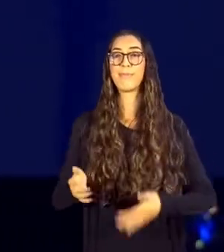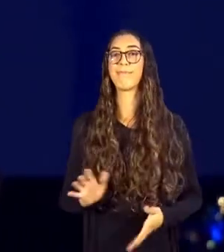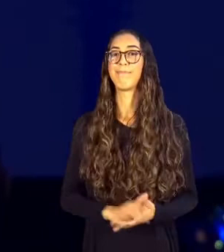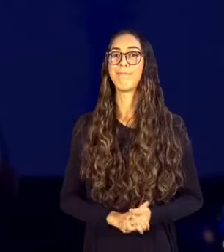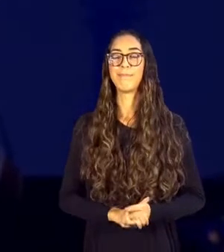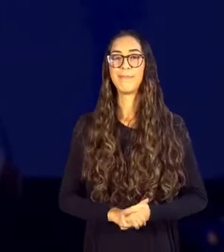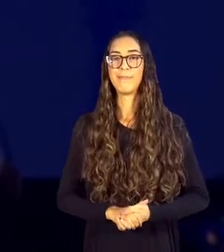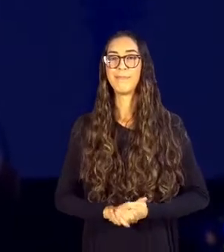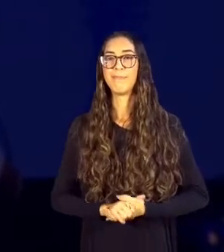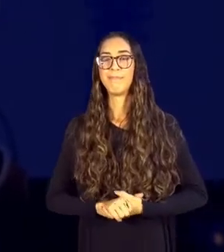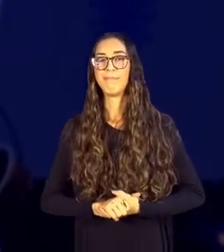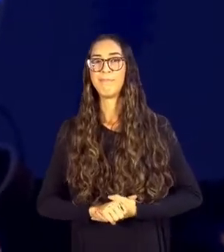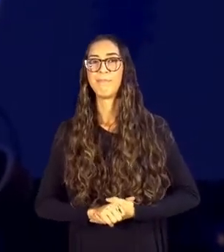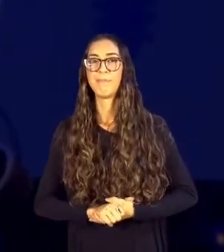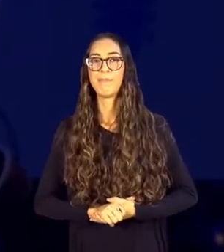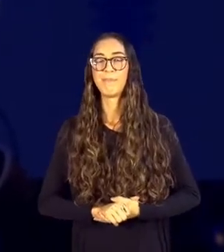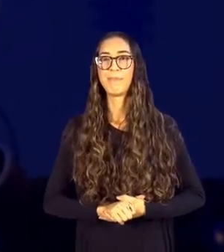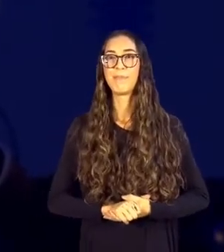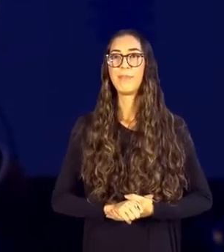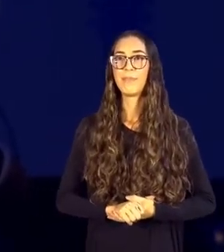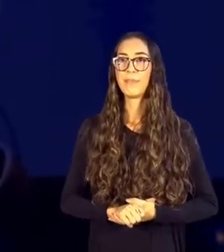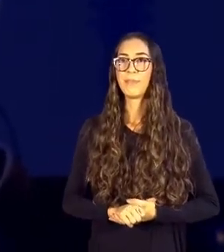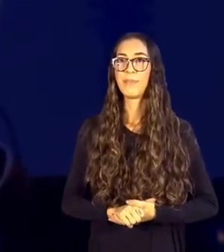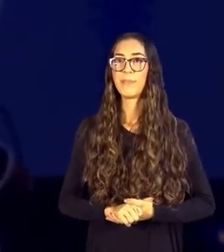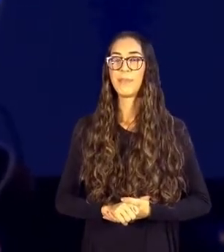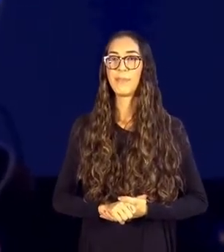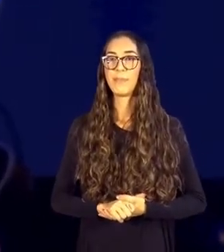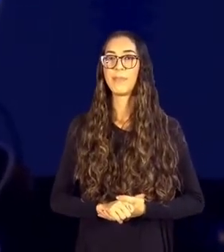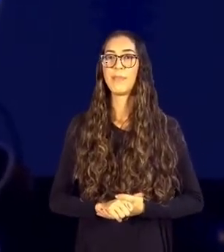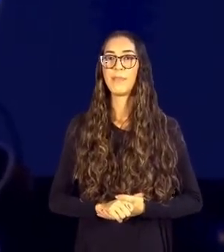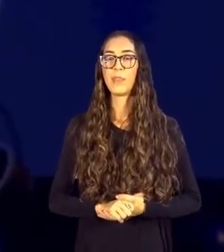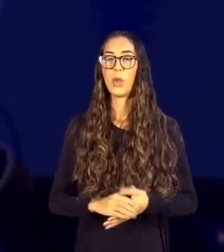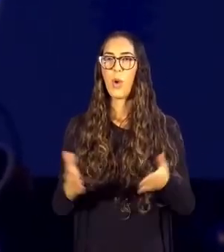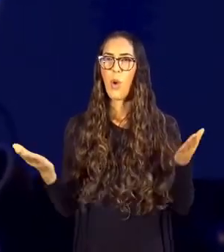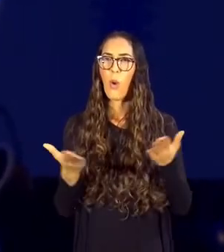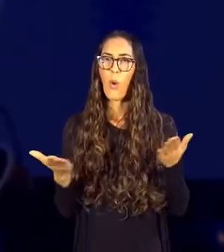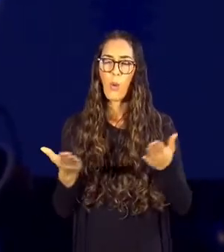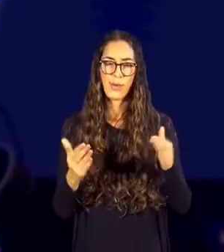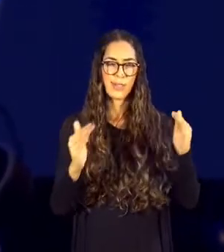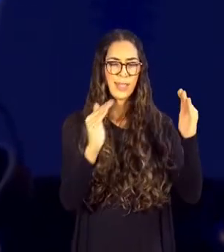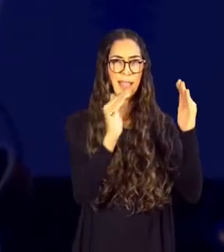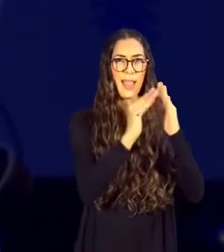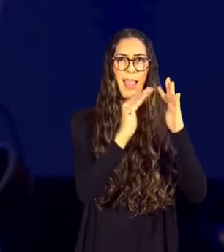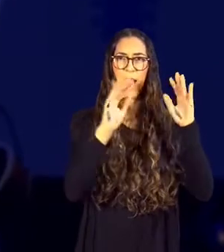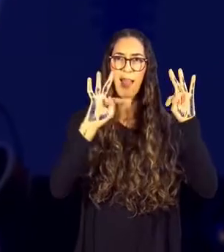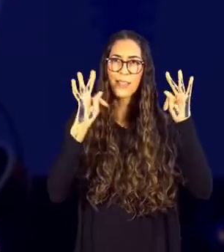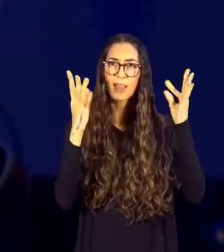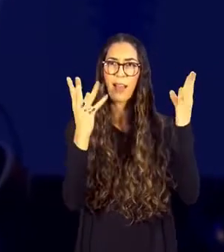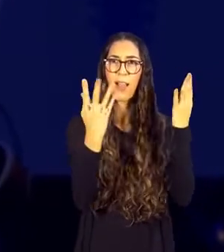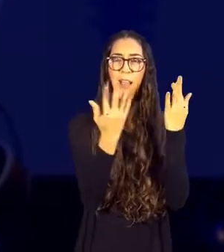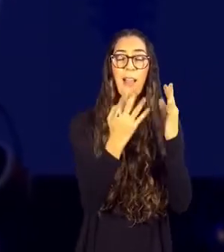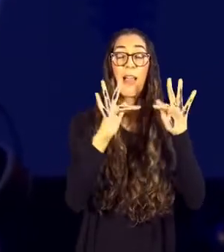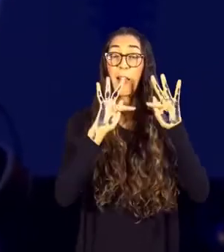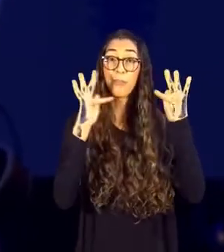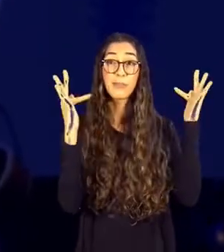Hoje, o nível de agressões nas famílias é muito grande, porque não existe